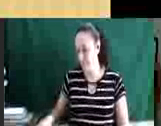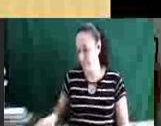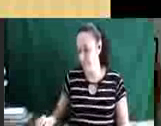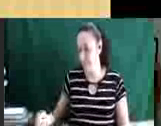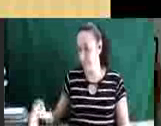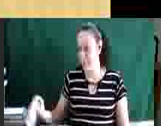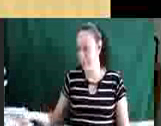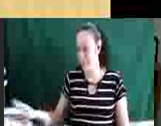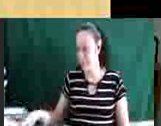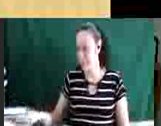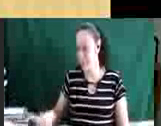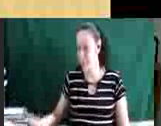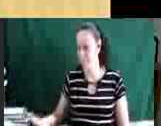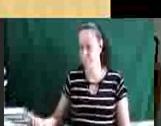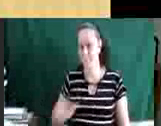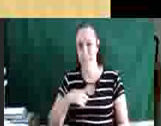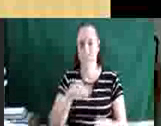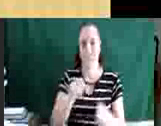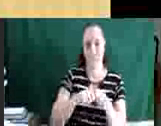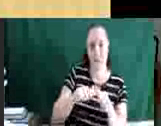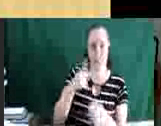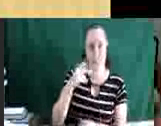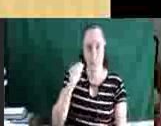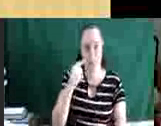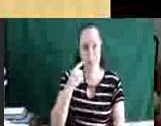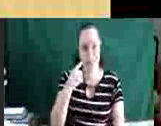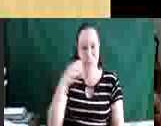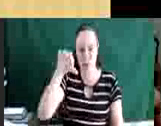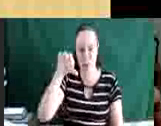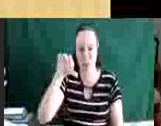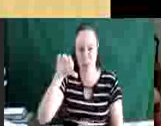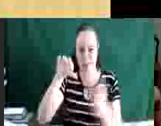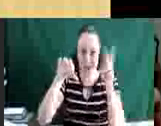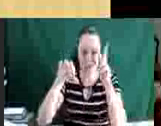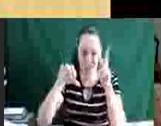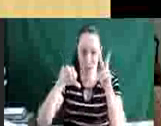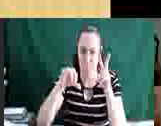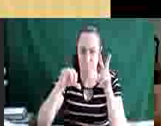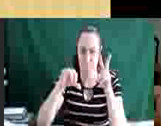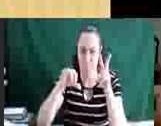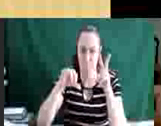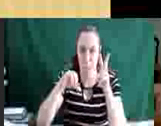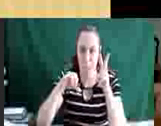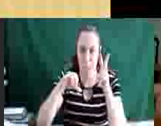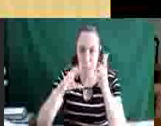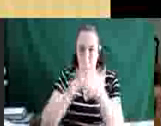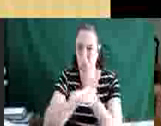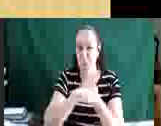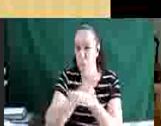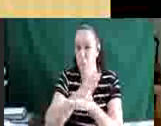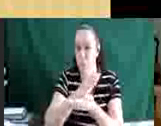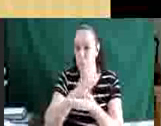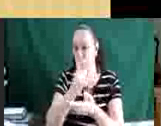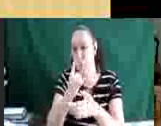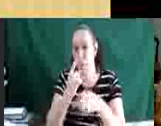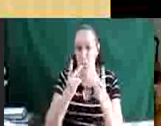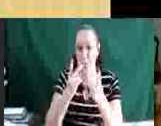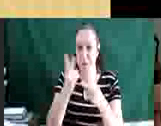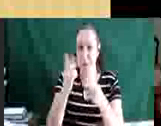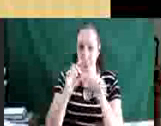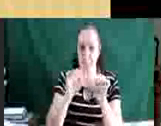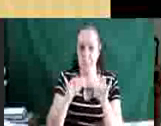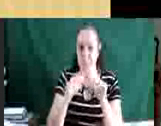abrange diversos autores, é um tratado, então tem a área de direito digital, tem a área para redes, a área para pedofilia, tem áreas para